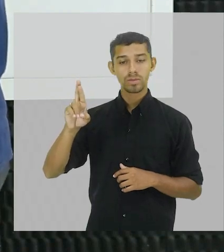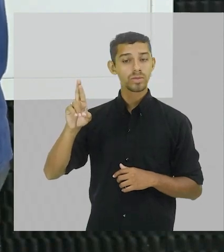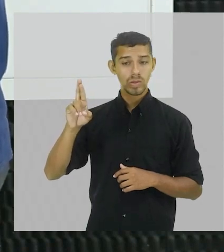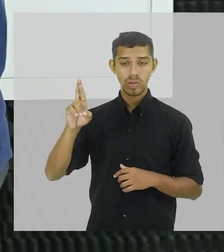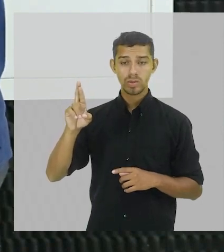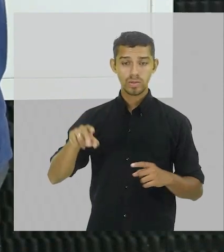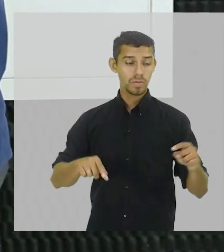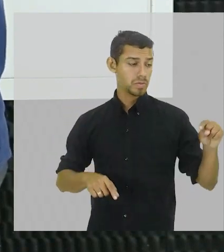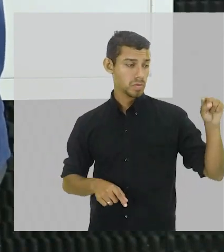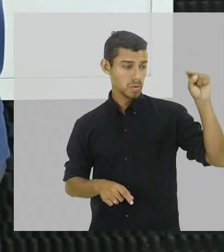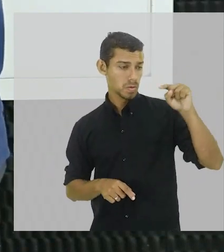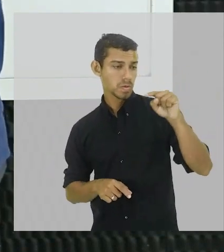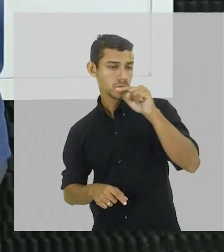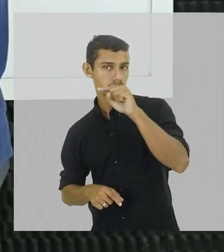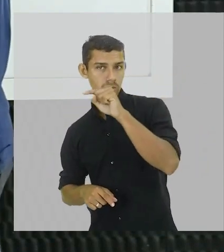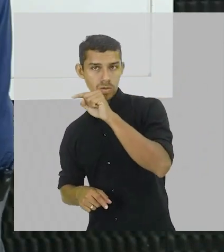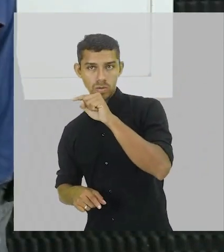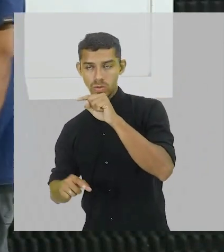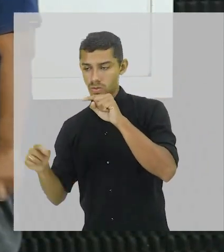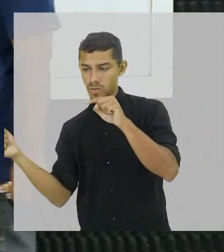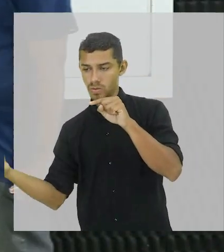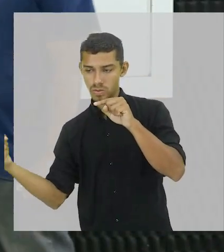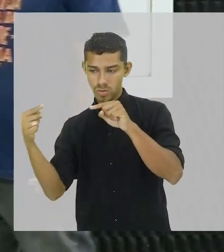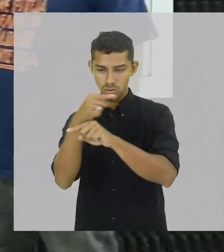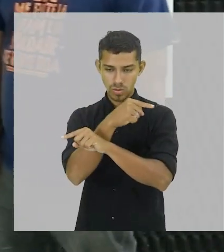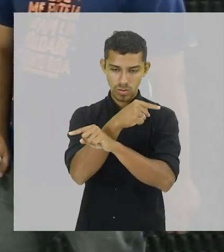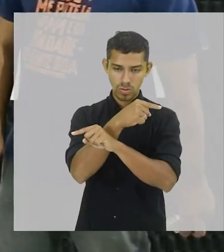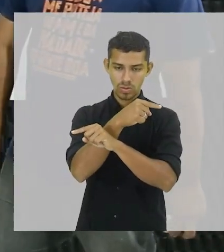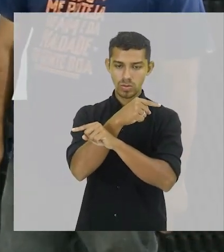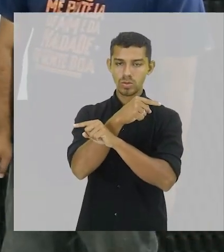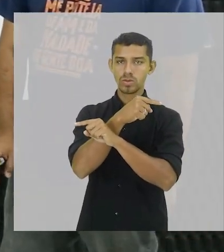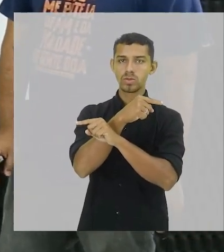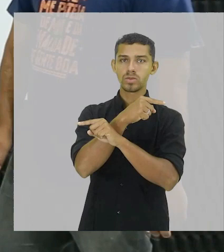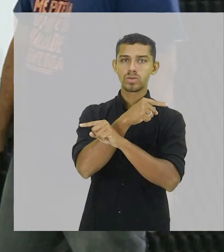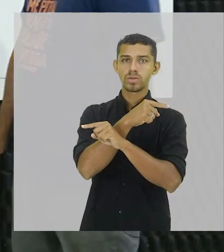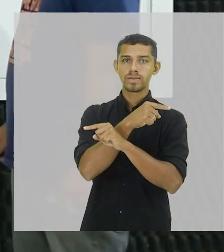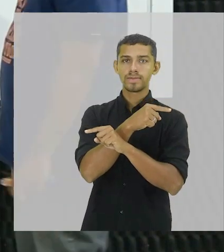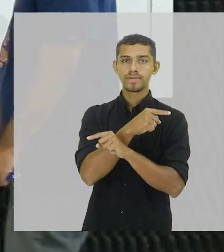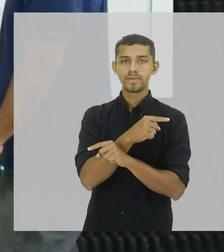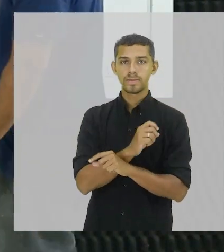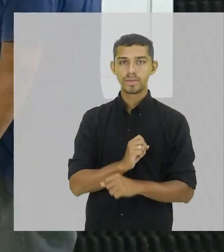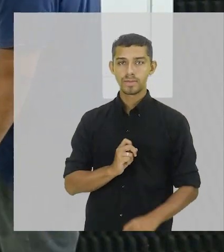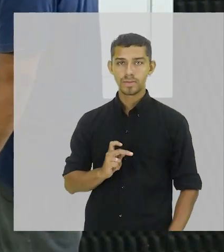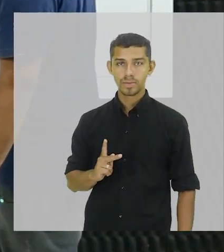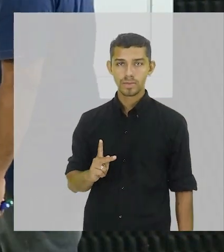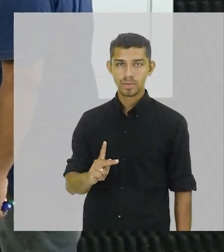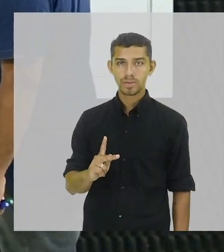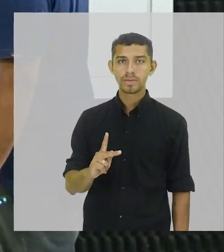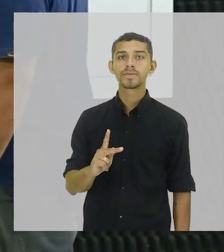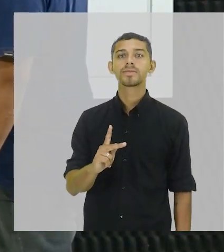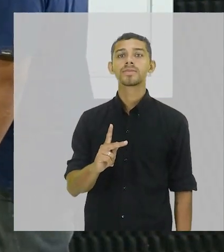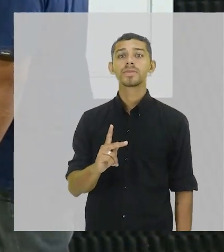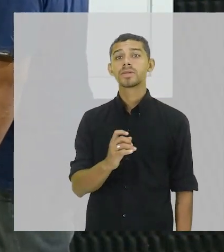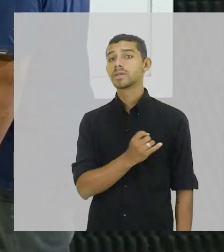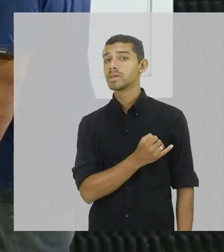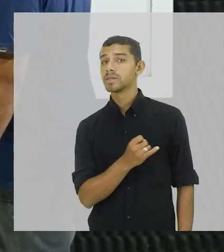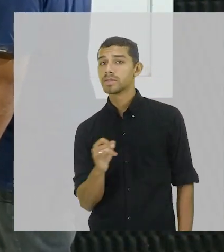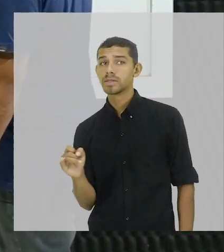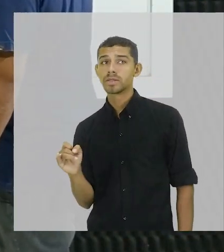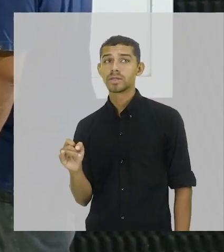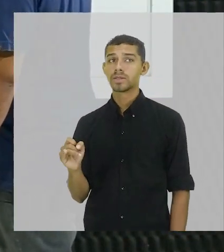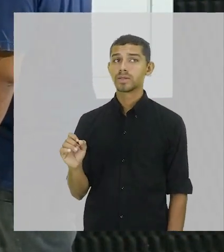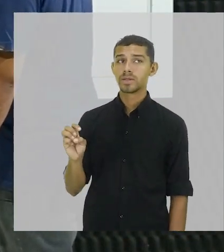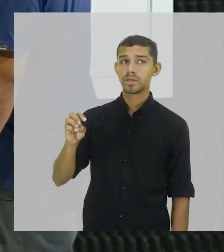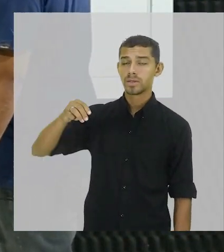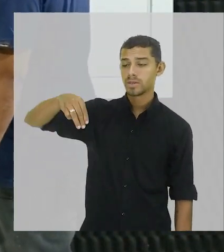na fase oposta. Tá ok? Se fosse móvel, ó, então tem aqui